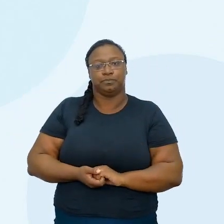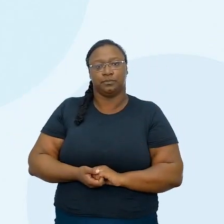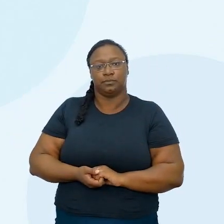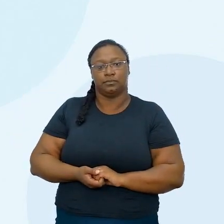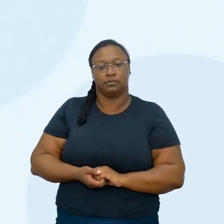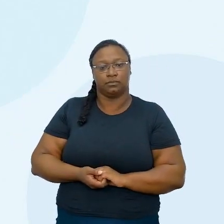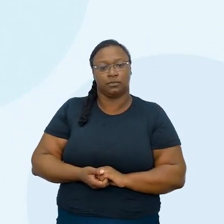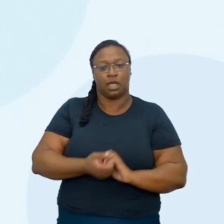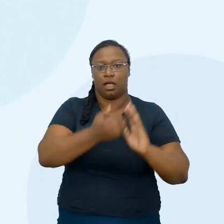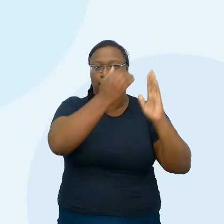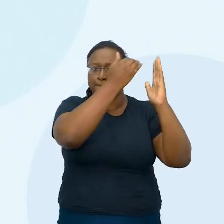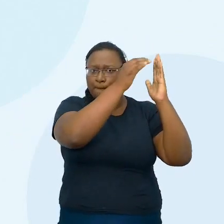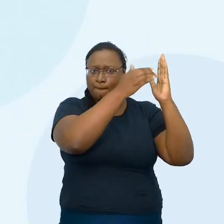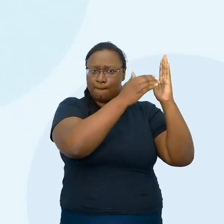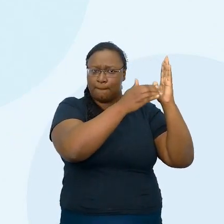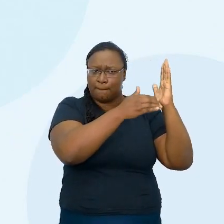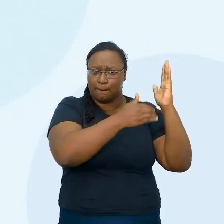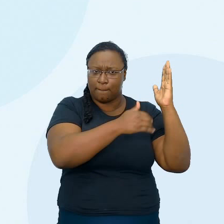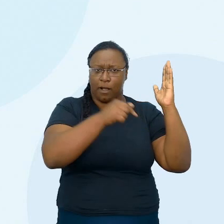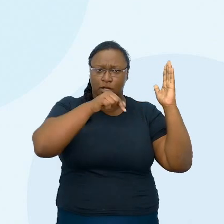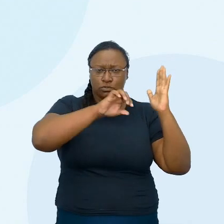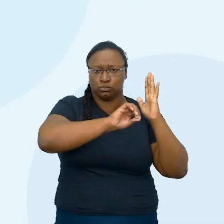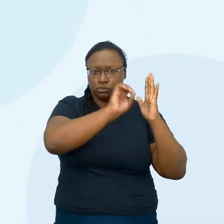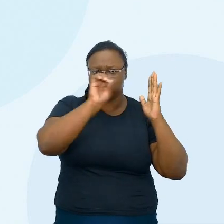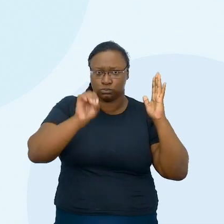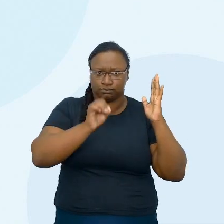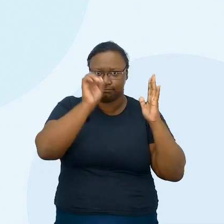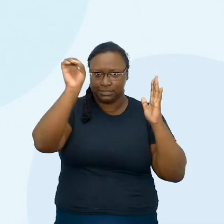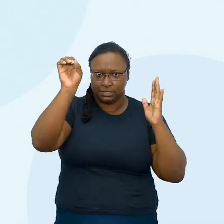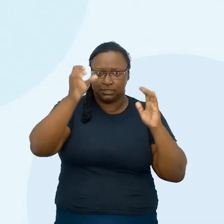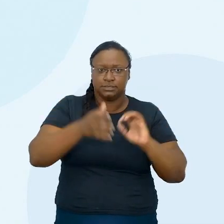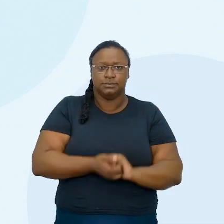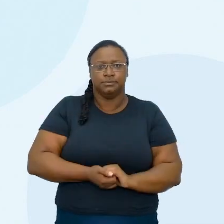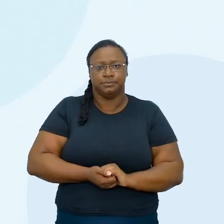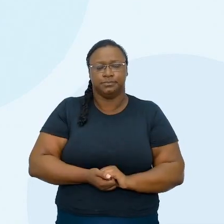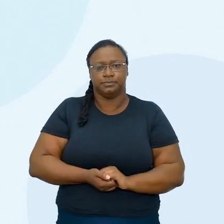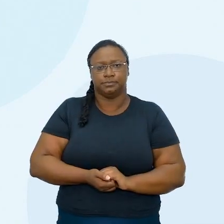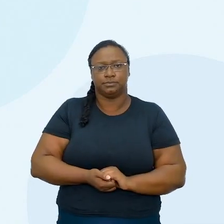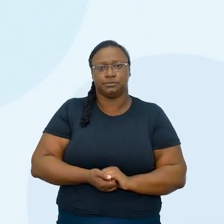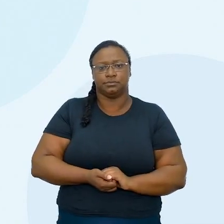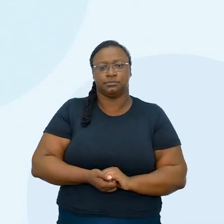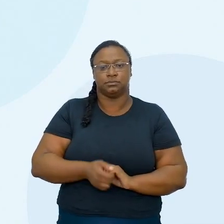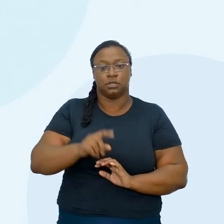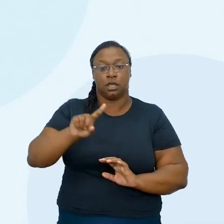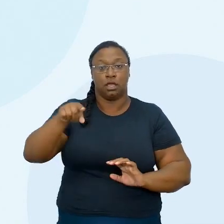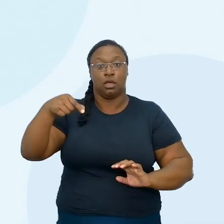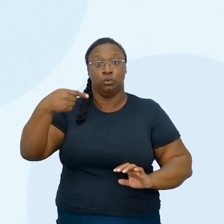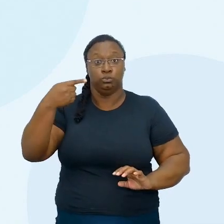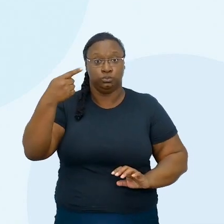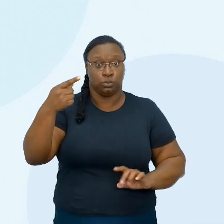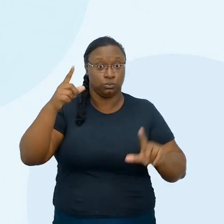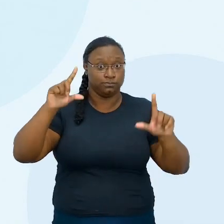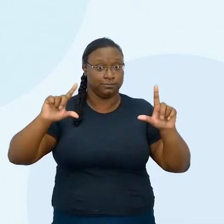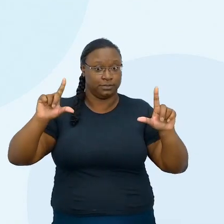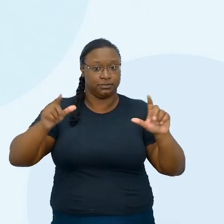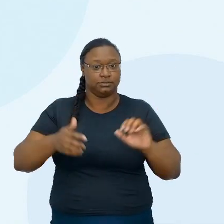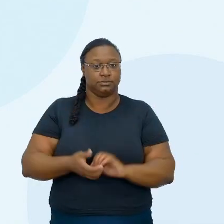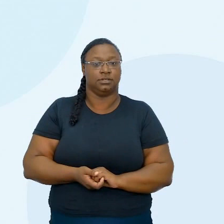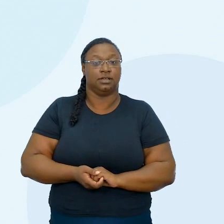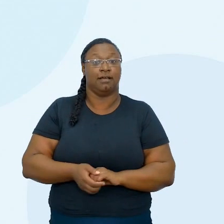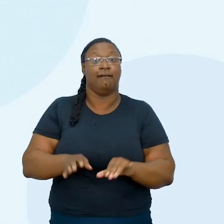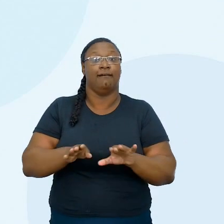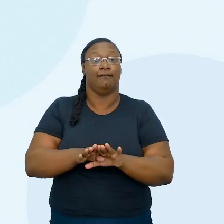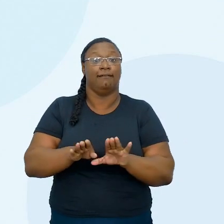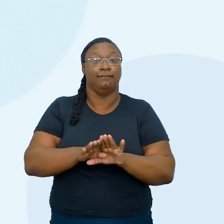as programações, né, que nós temos aqui no centro de mídias, né? E no próximo slide, Lourdes, o que é que nós temos? No próximo